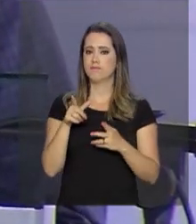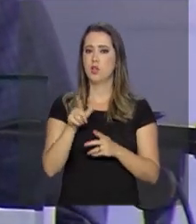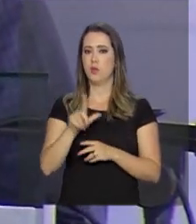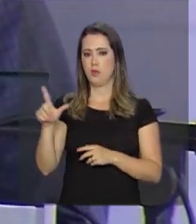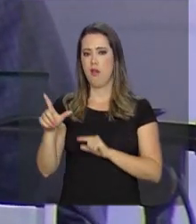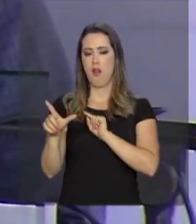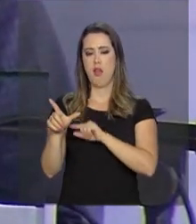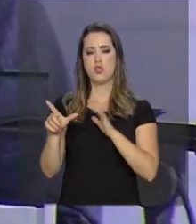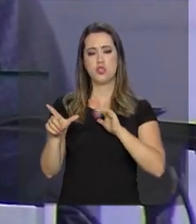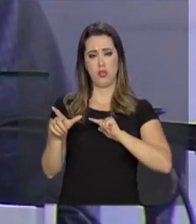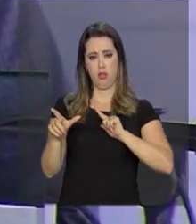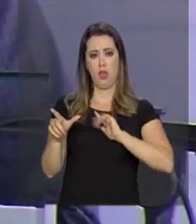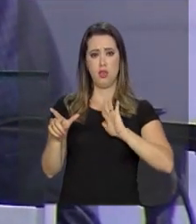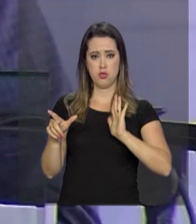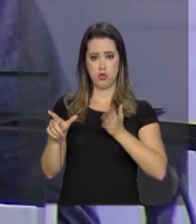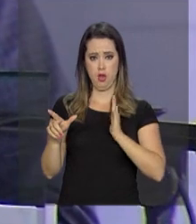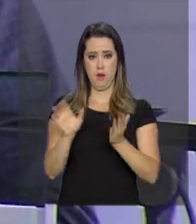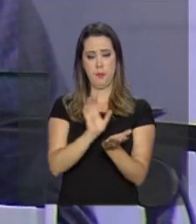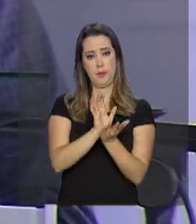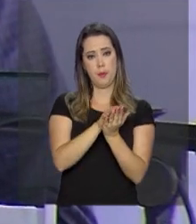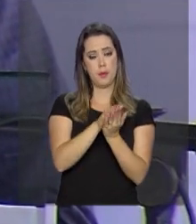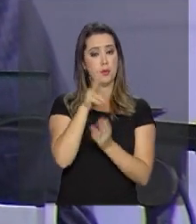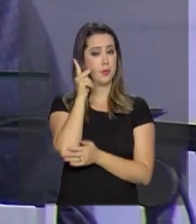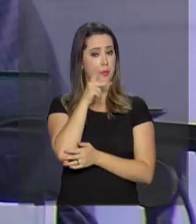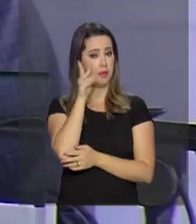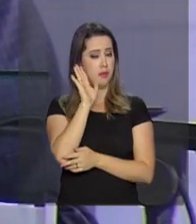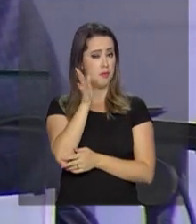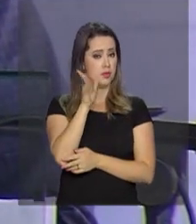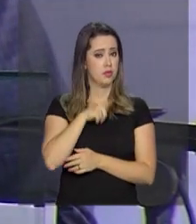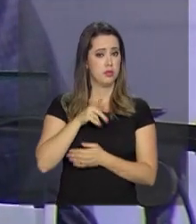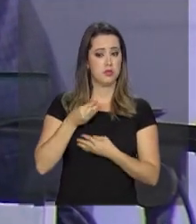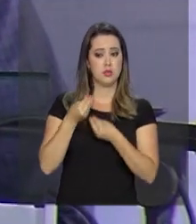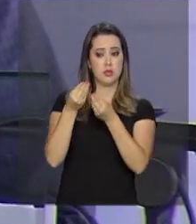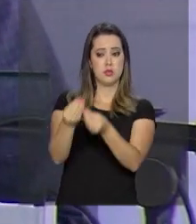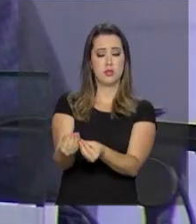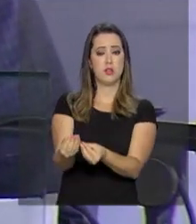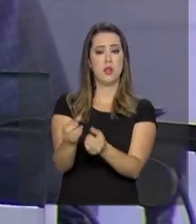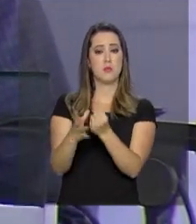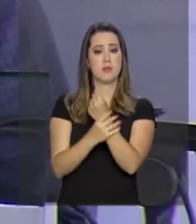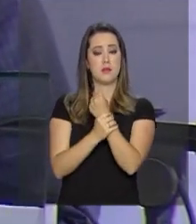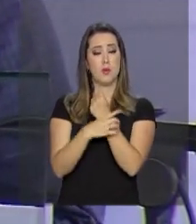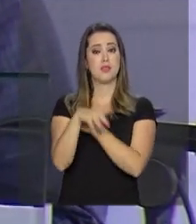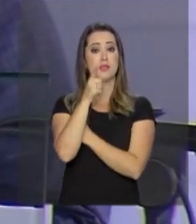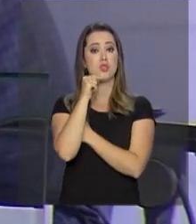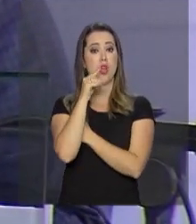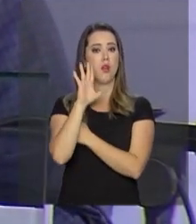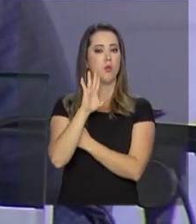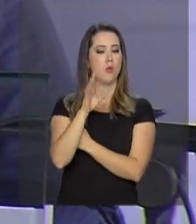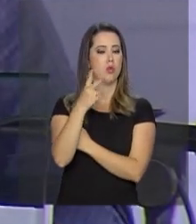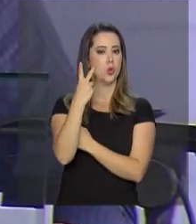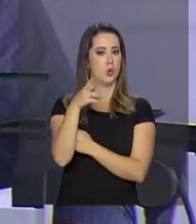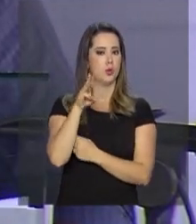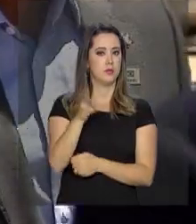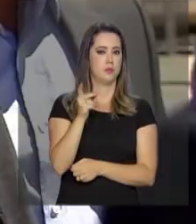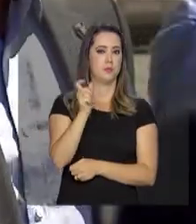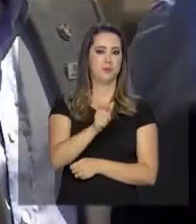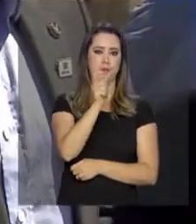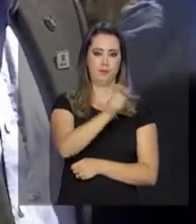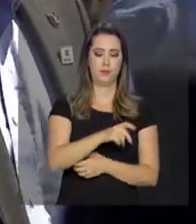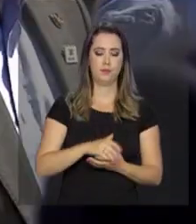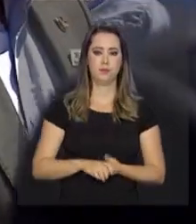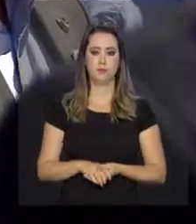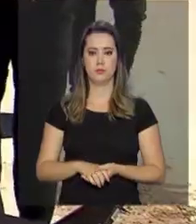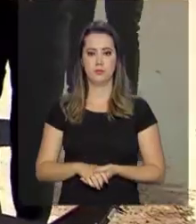em pernambuco e na paraíba onde já garantimos segurança hídricas para quase 2 milhões de pessoas o